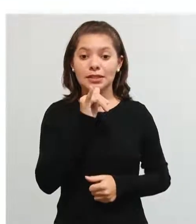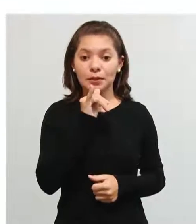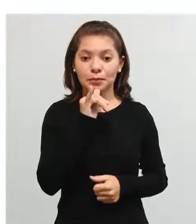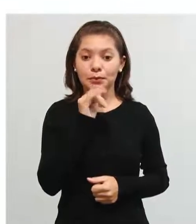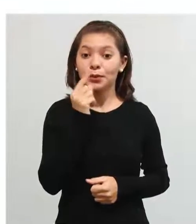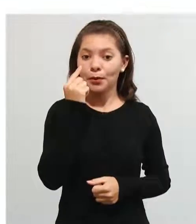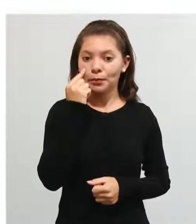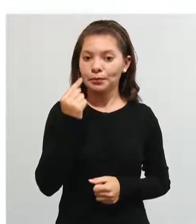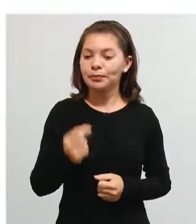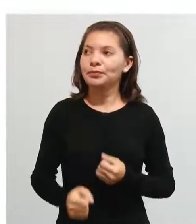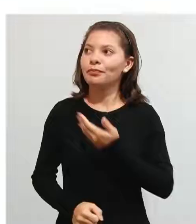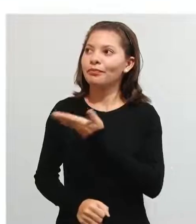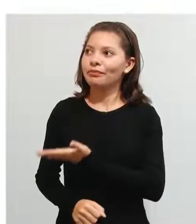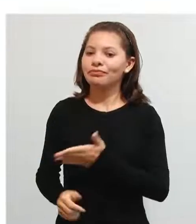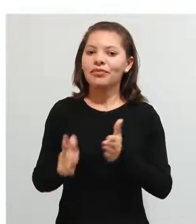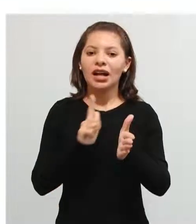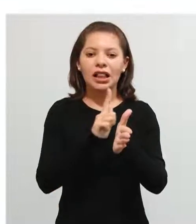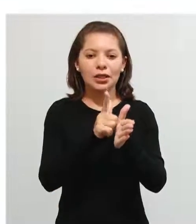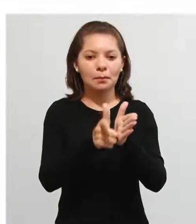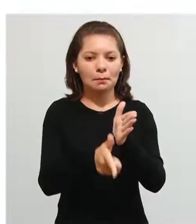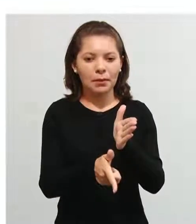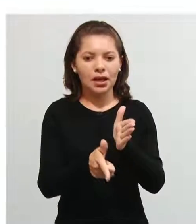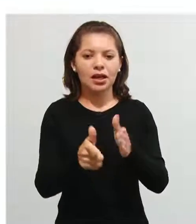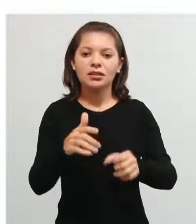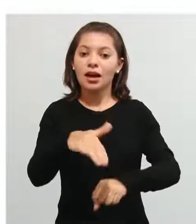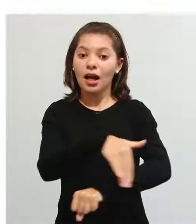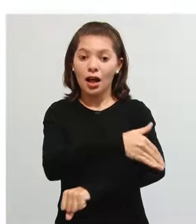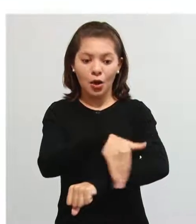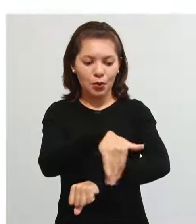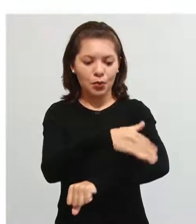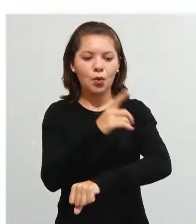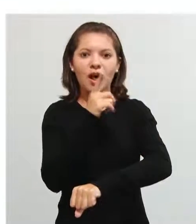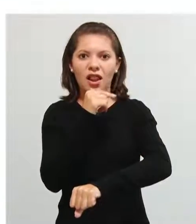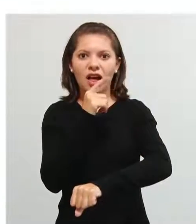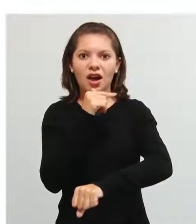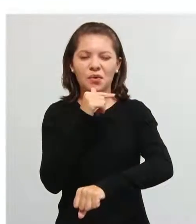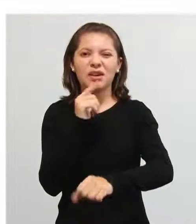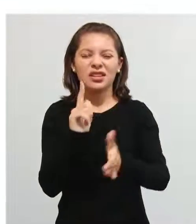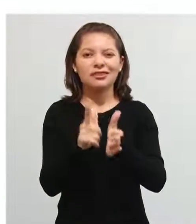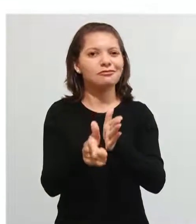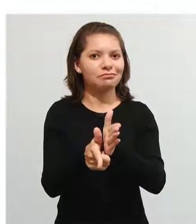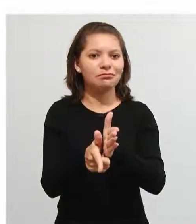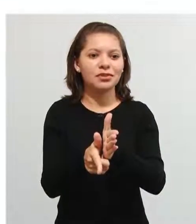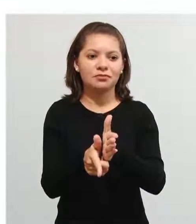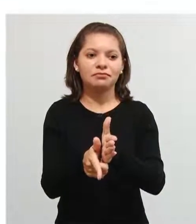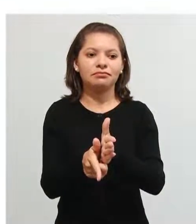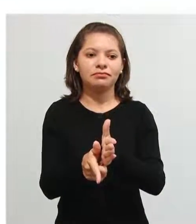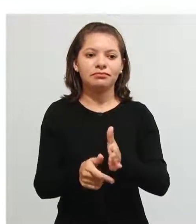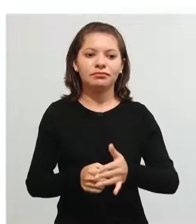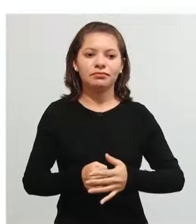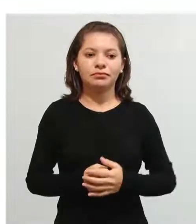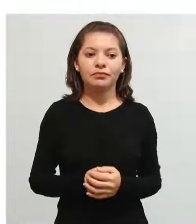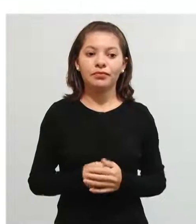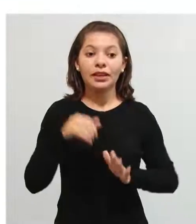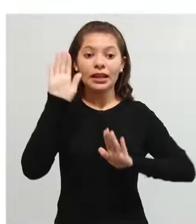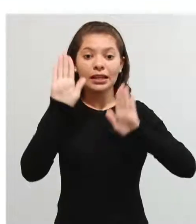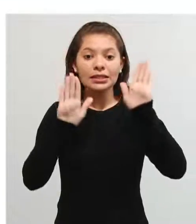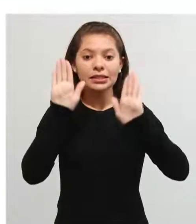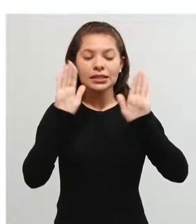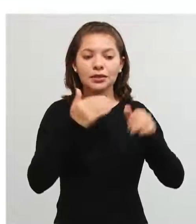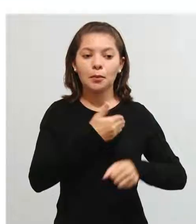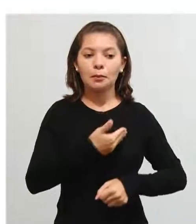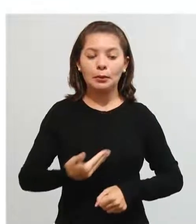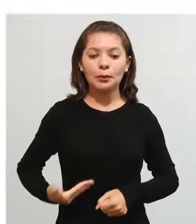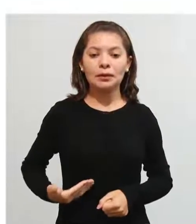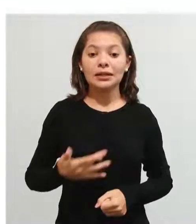a limpeza pública, o saneamento básico, contratação em licitação pública, saúde